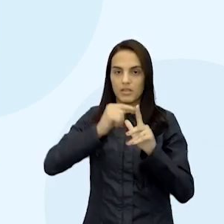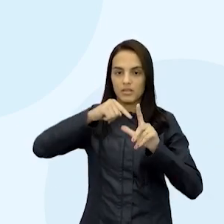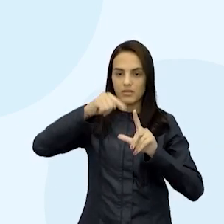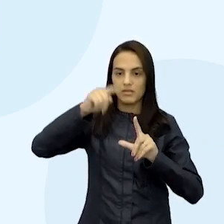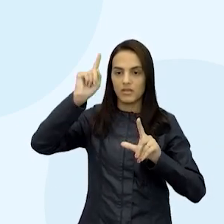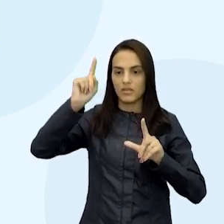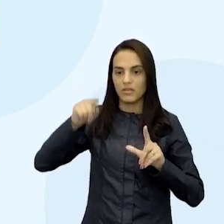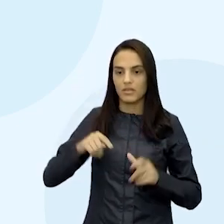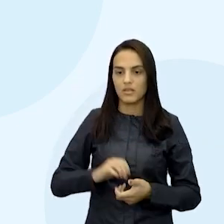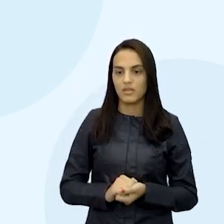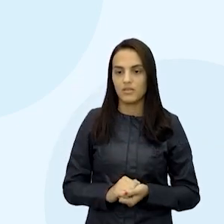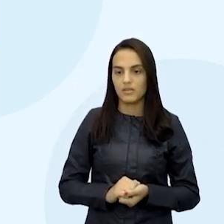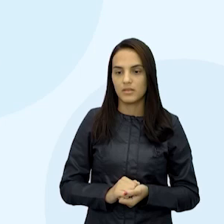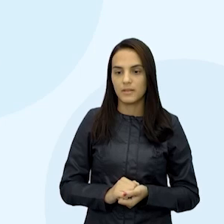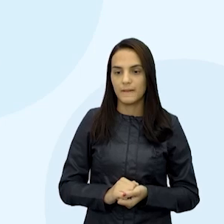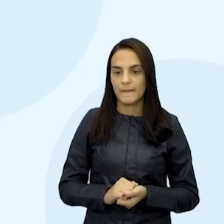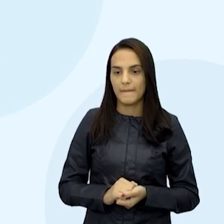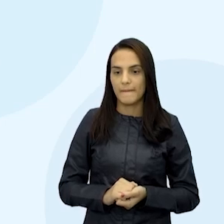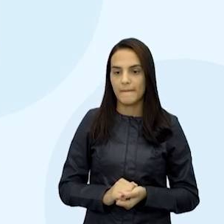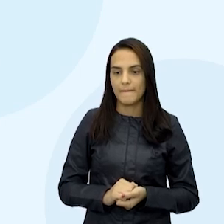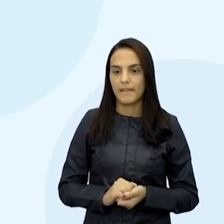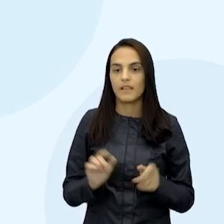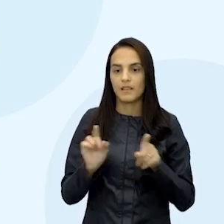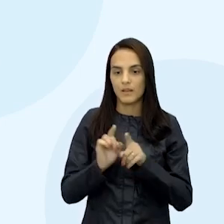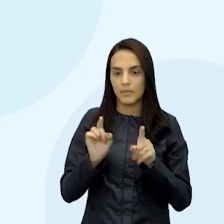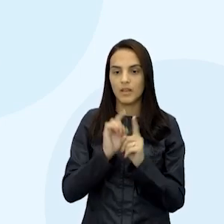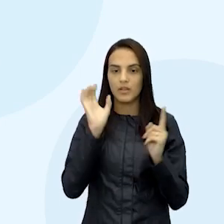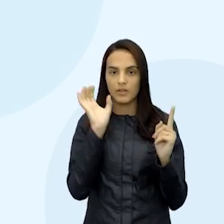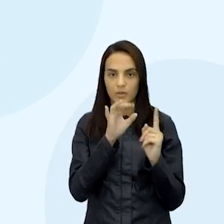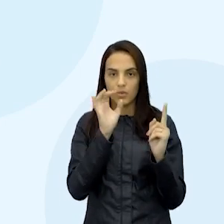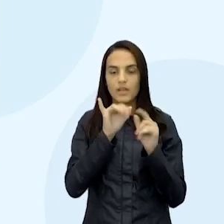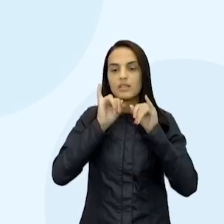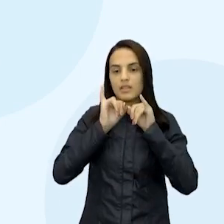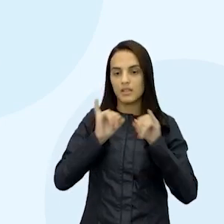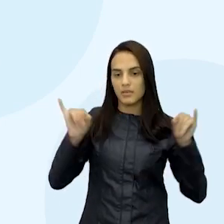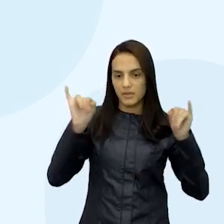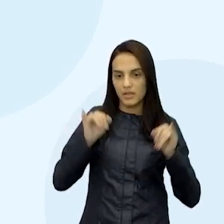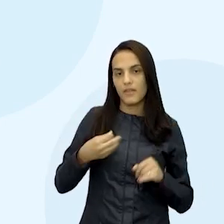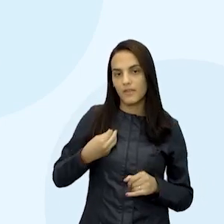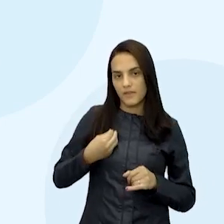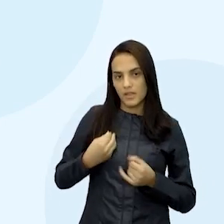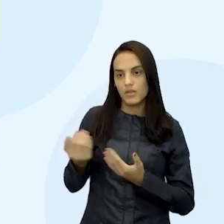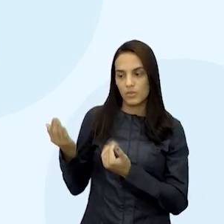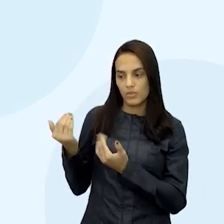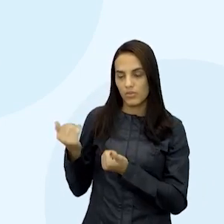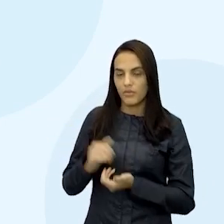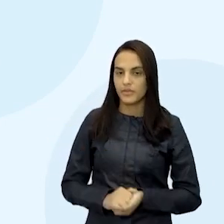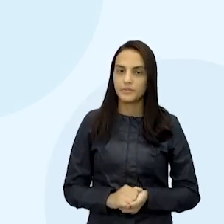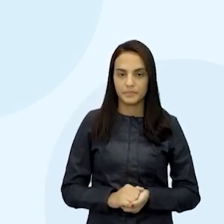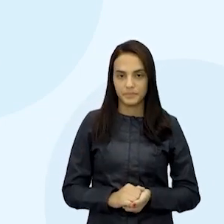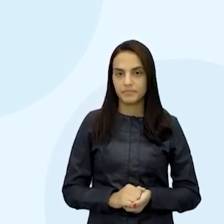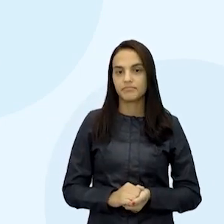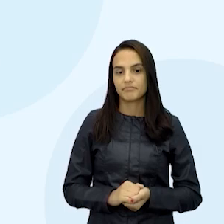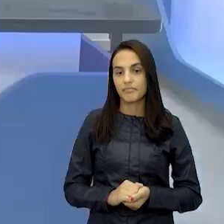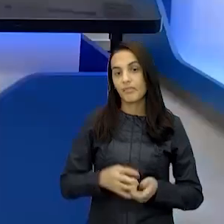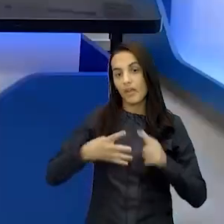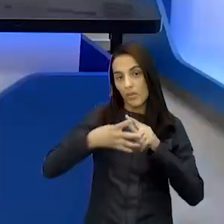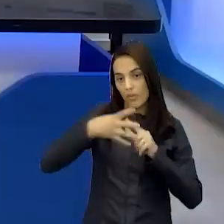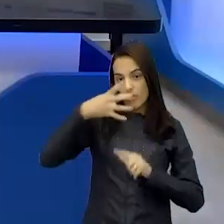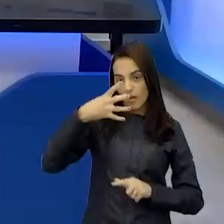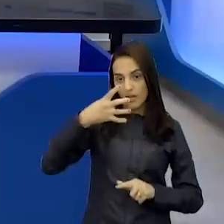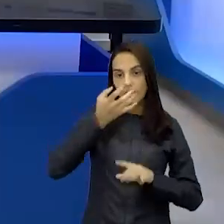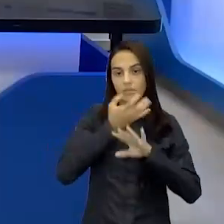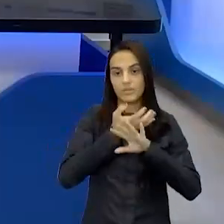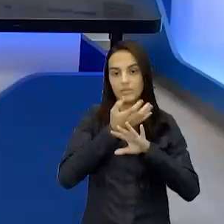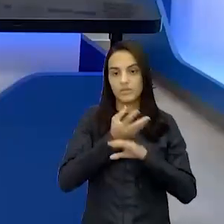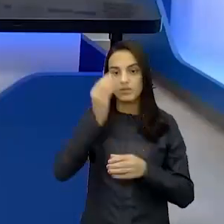Gráfica, Interpretação de Gráficos e a influência da mídia. Na vida dos jovens. Na vida dos jovens, Ok, isso mesmo. Então são 4